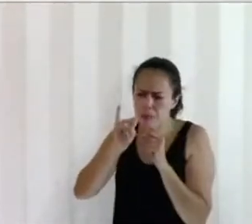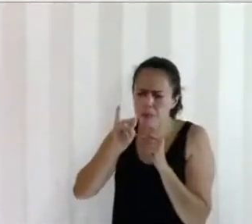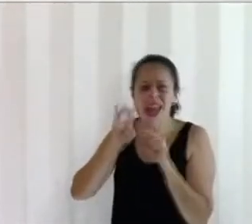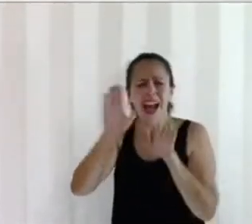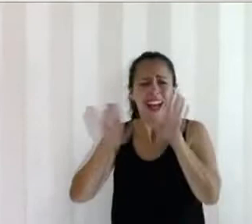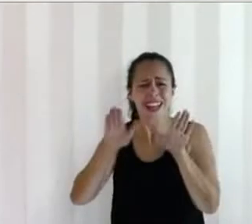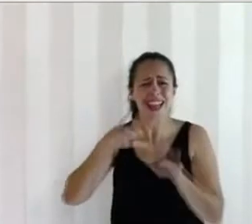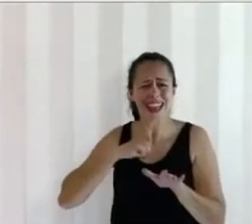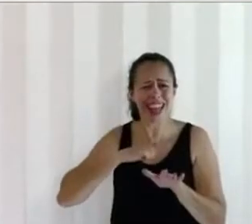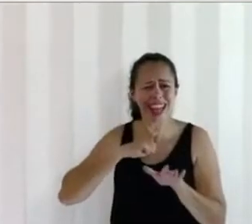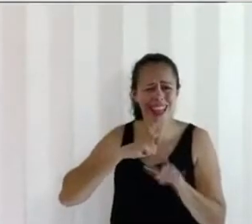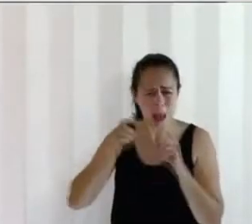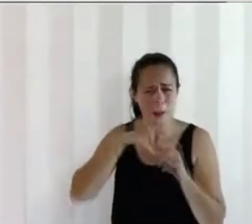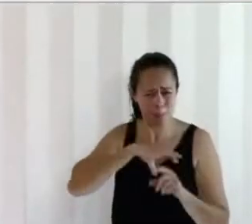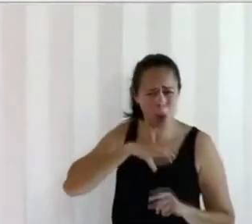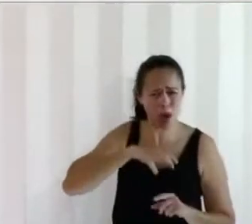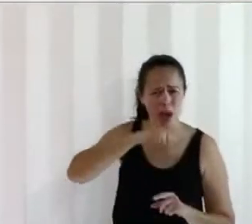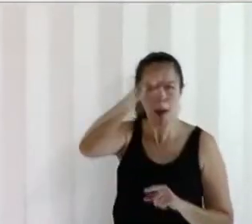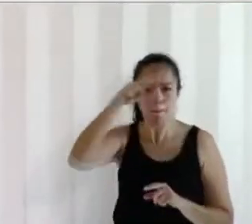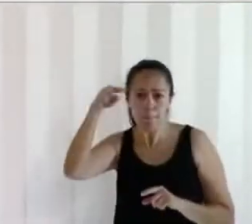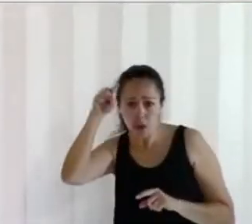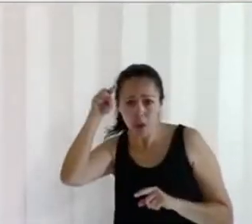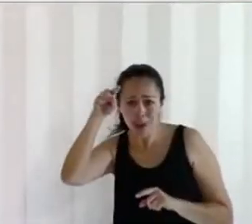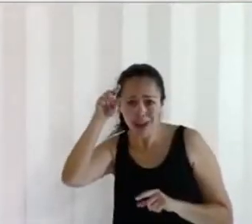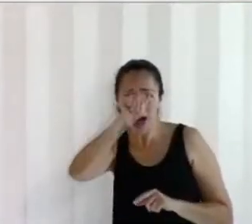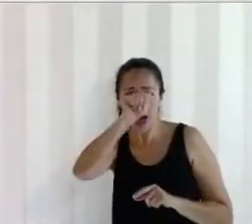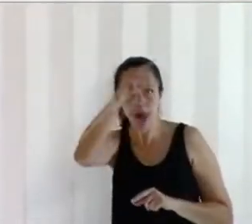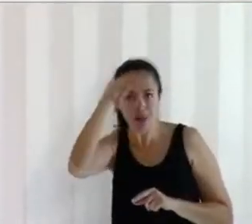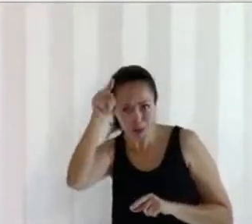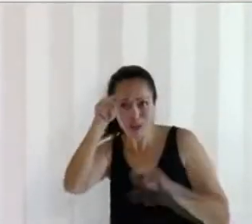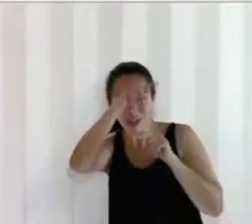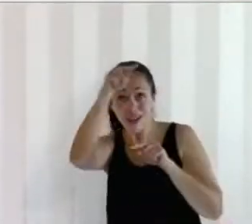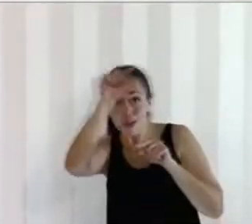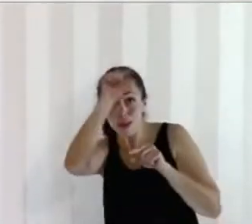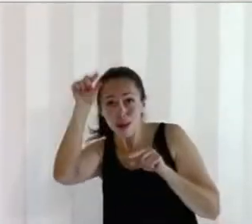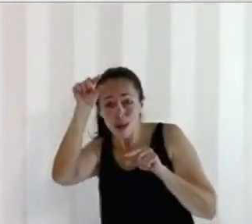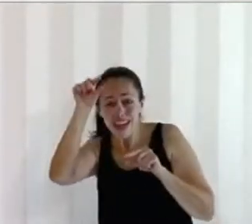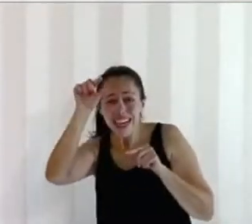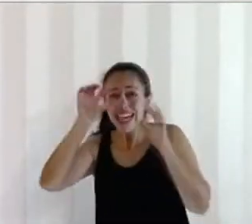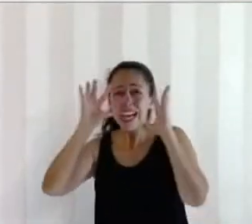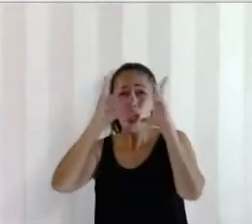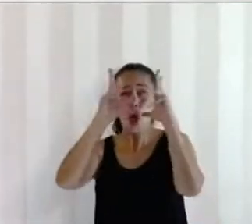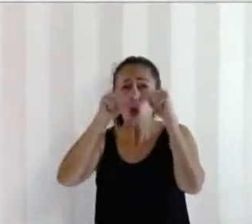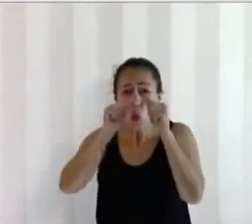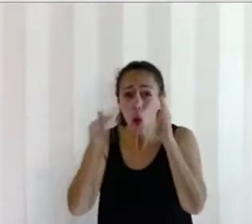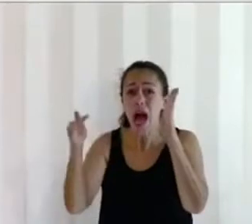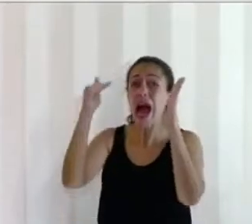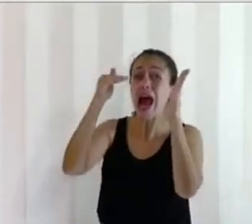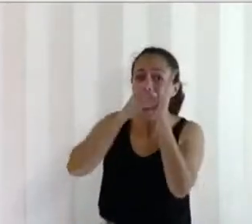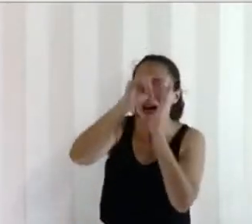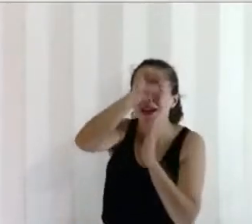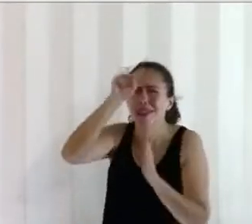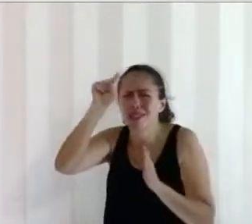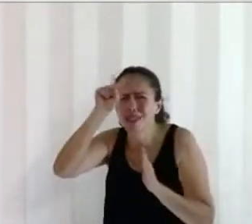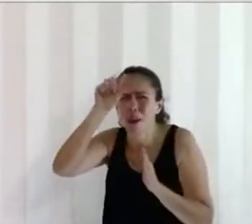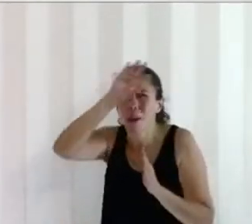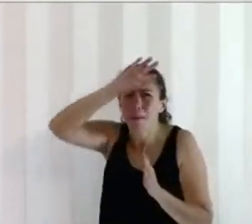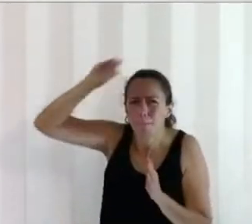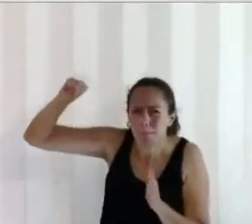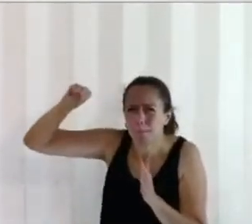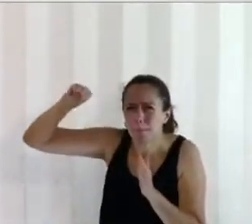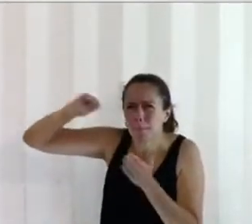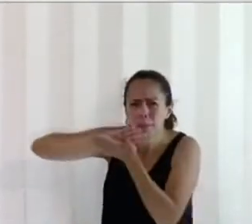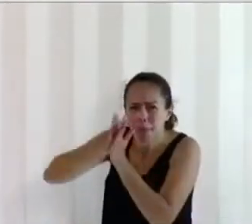né? Mas olha só, para Jesus, até isso tem que permanecer. Se tem um tio na lei,